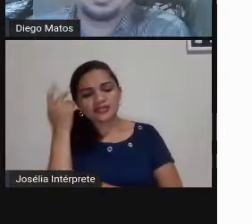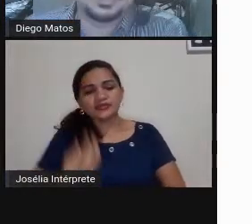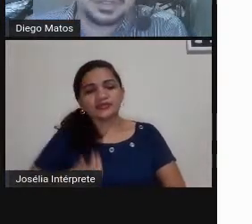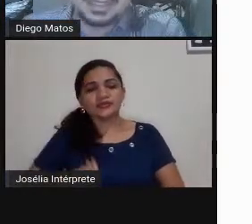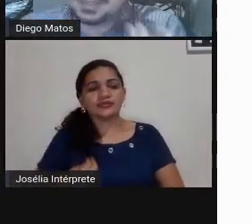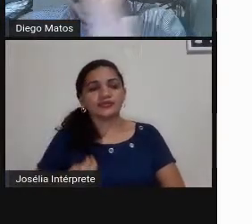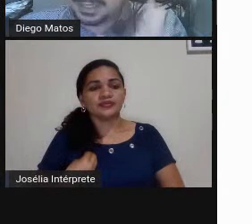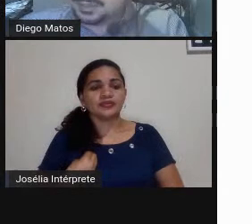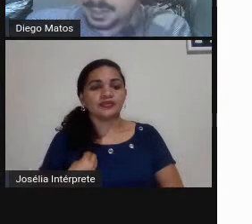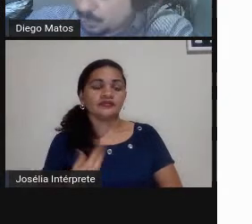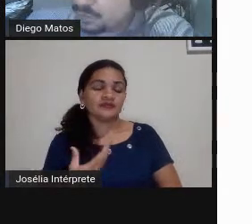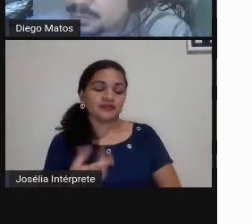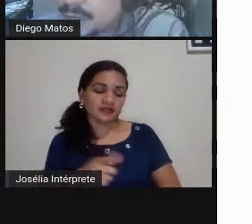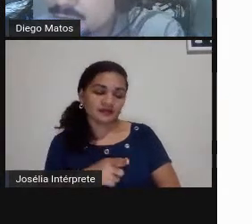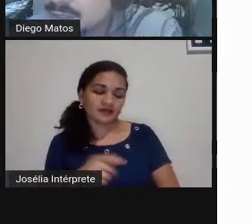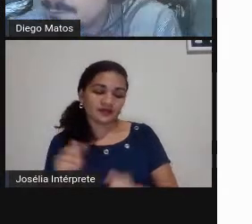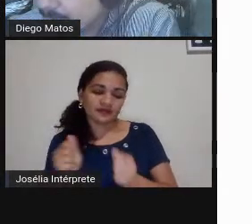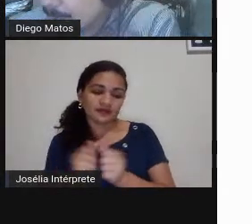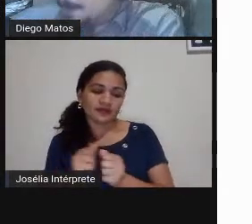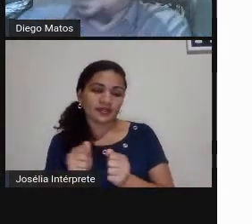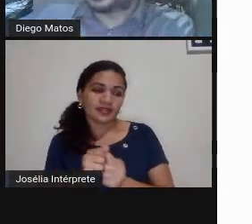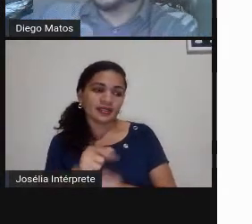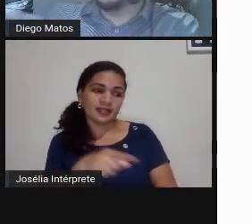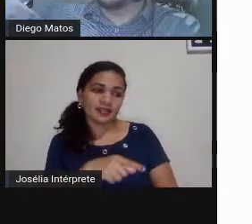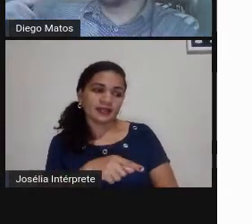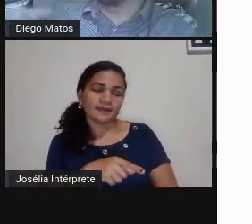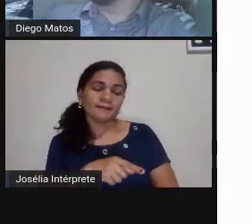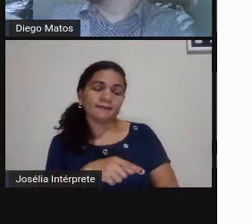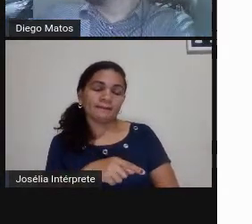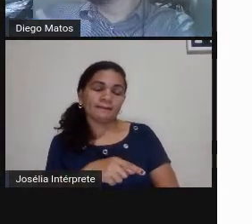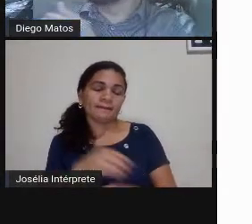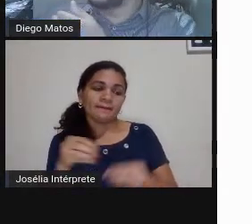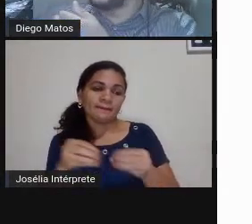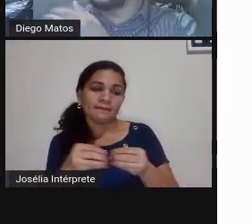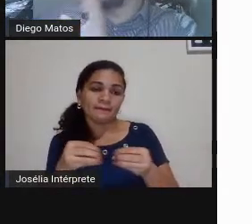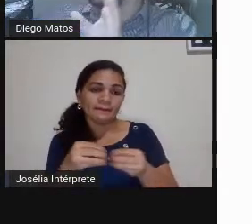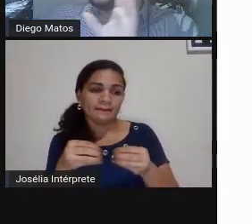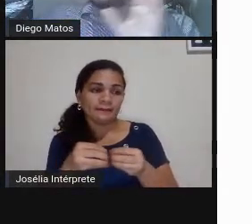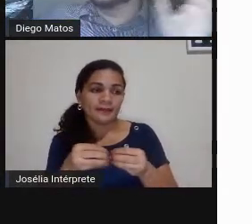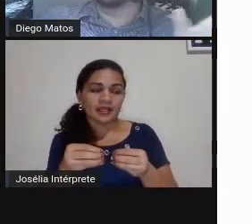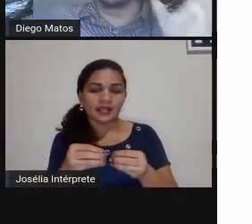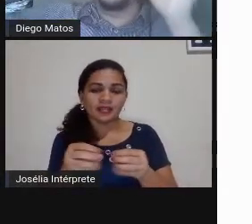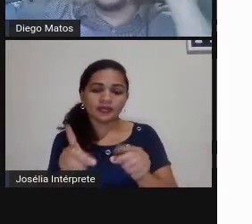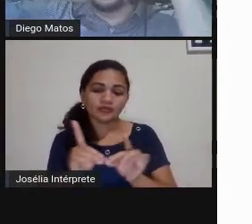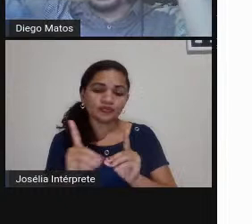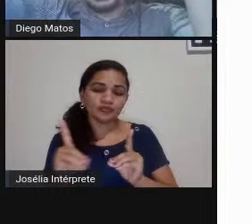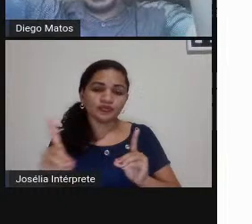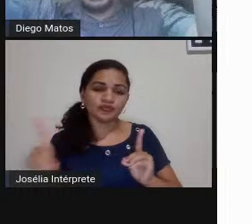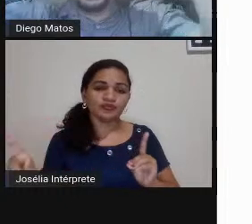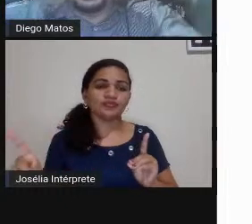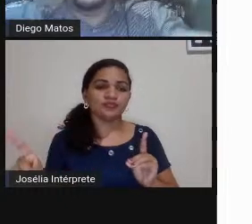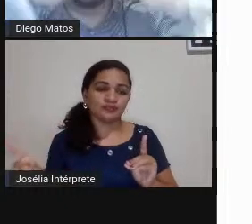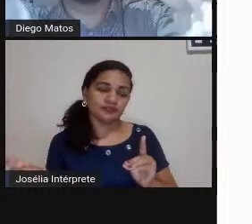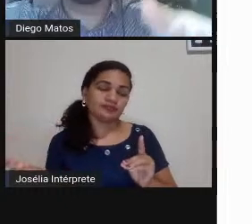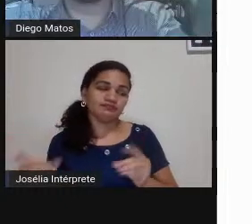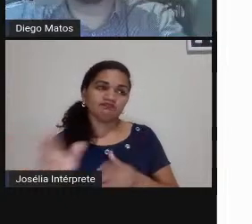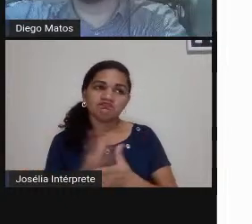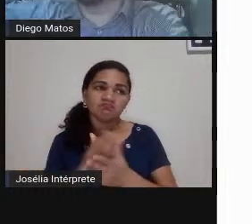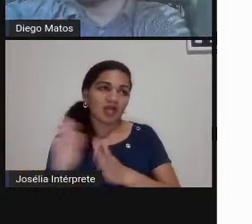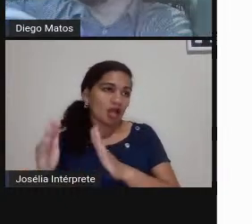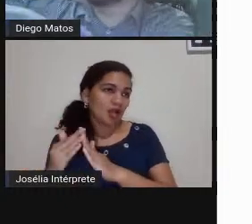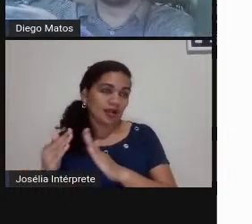de quem vive debaixo de uma torre dessa tá E ninguém mora debaixo lá mas quem vive por exemplo alguns quilômetros né digamos seja a